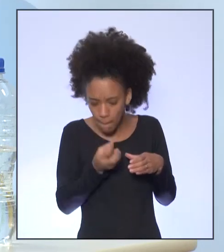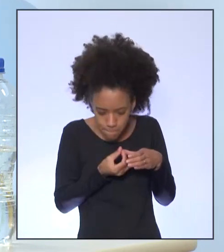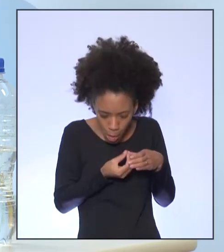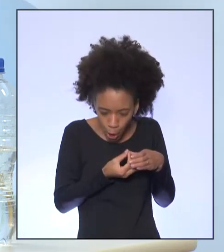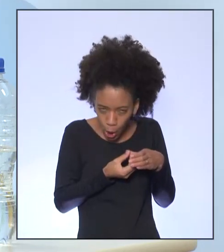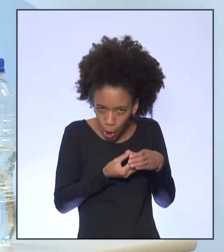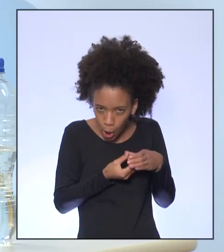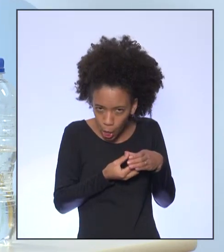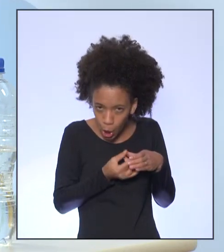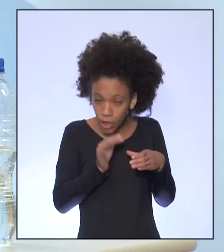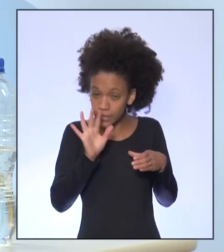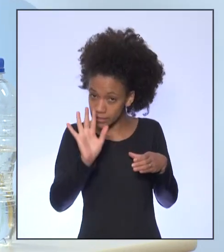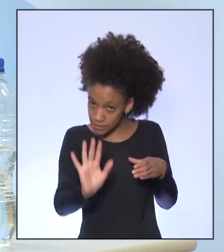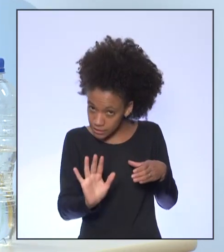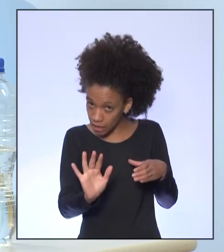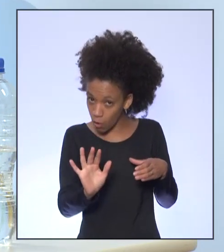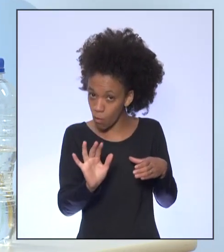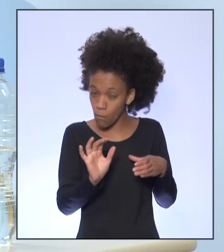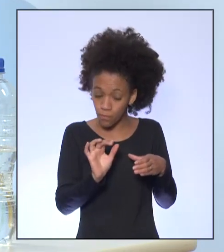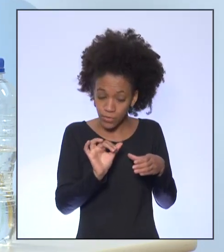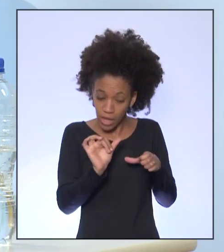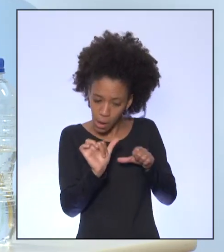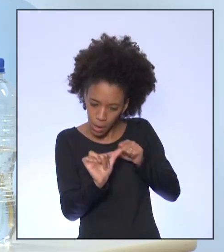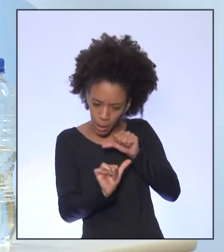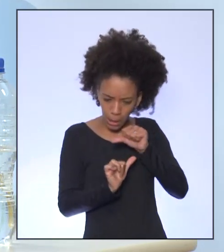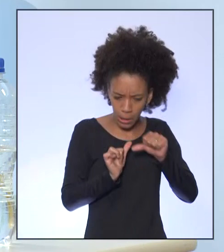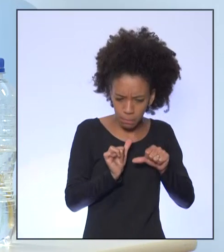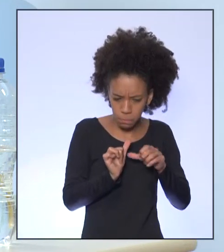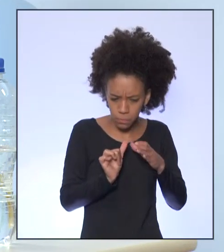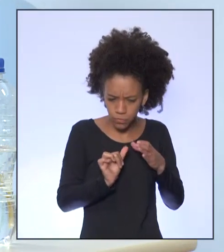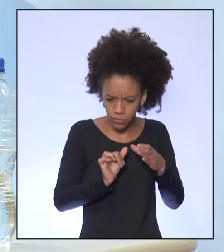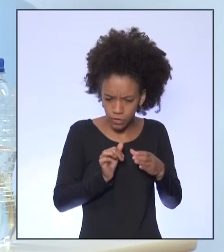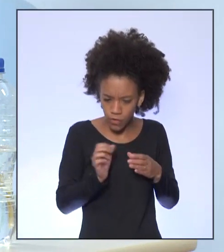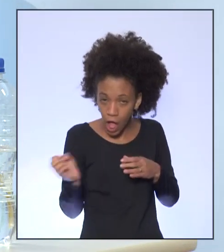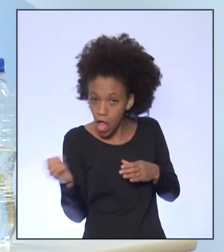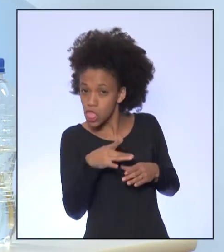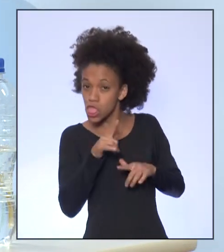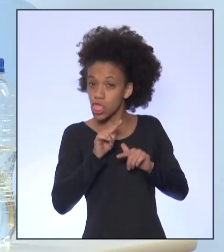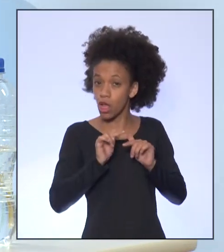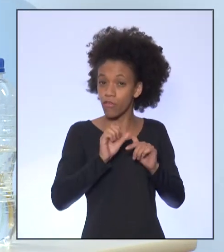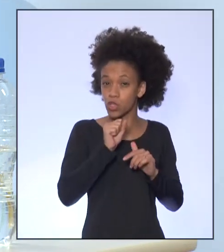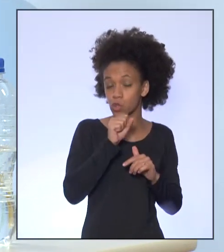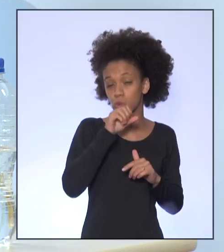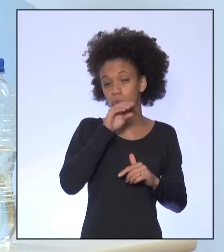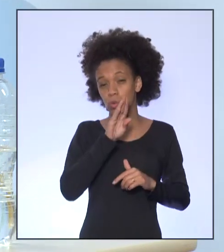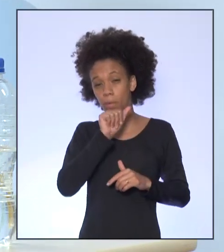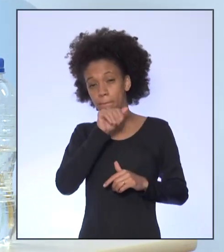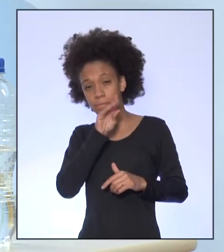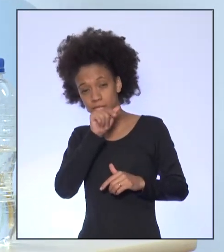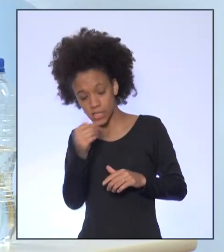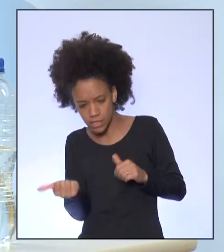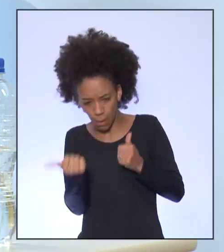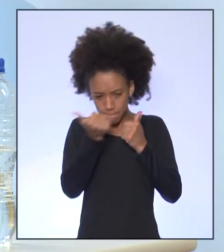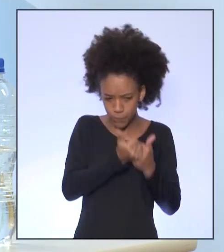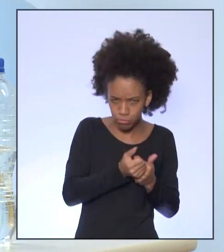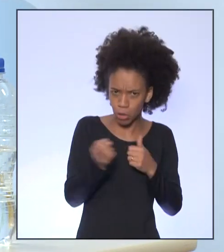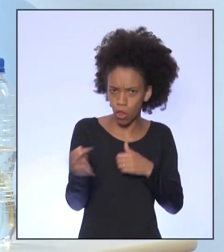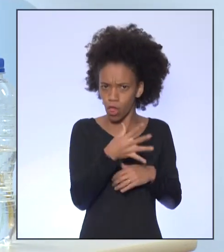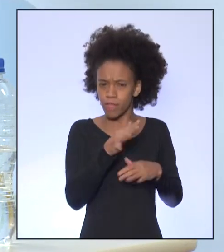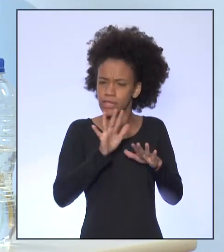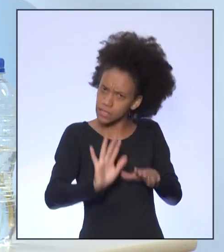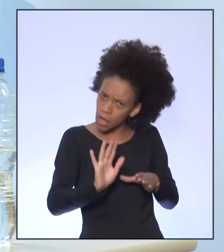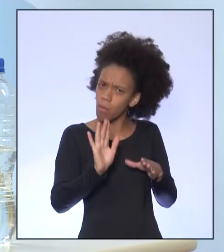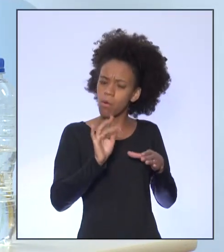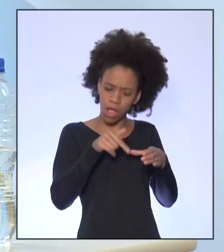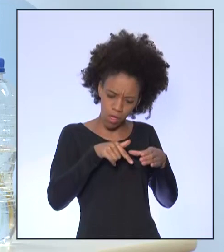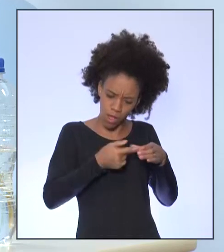interação entre água e bicarbonato de sódio fez gerar uma nova substância que estava ali no estado gasoso. Então, aí sim, eu